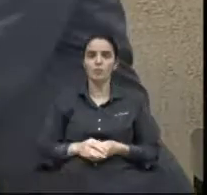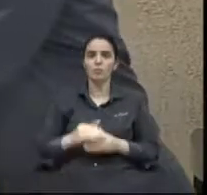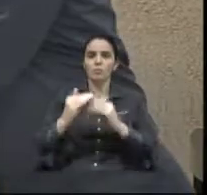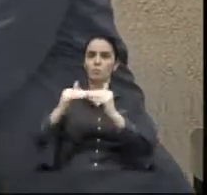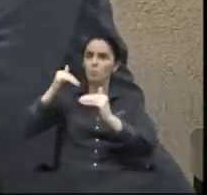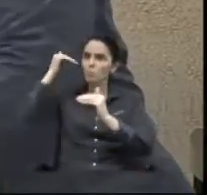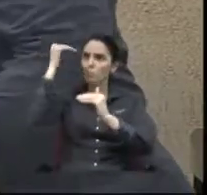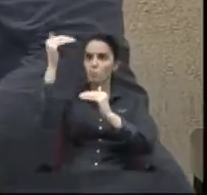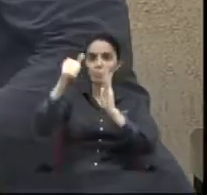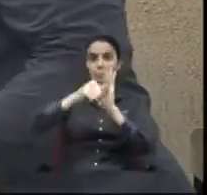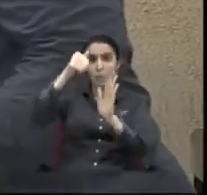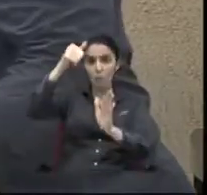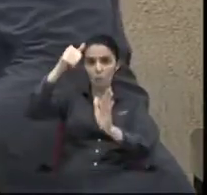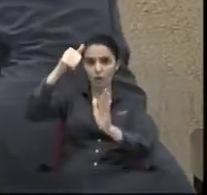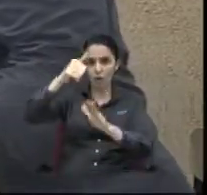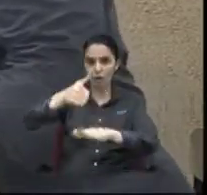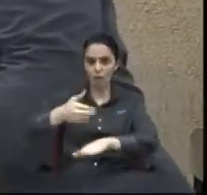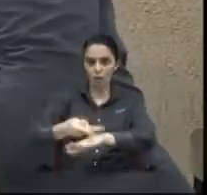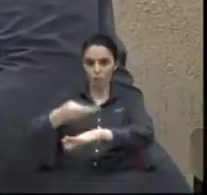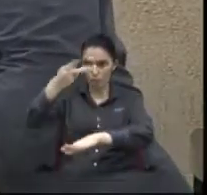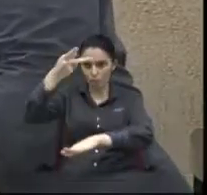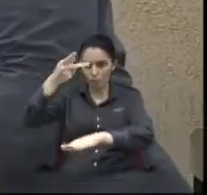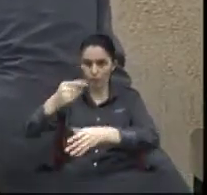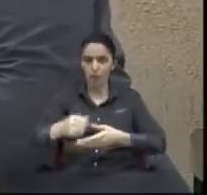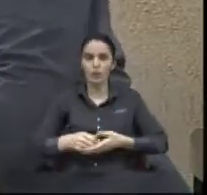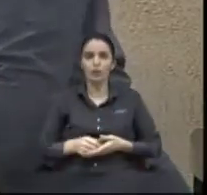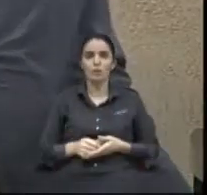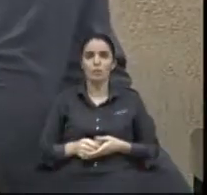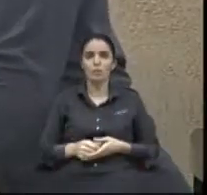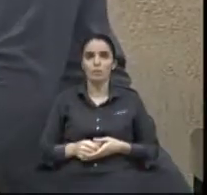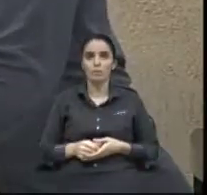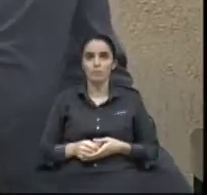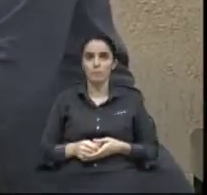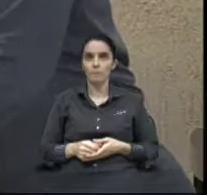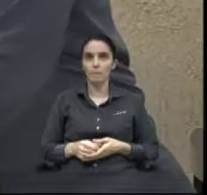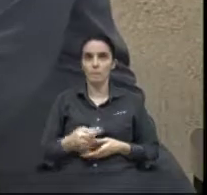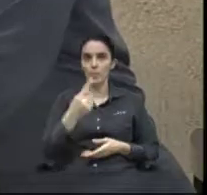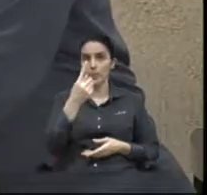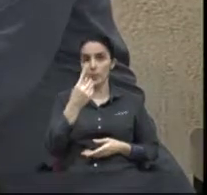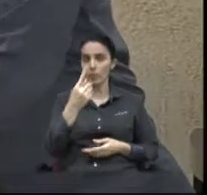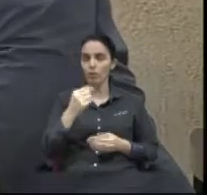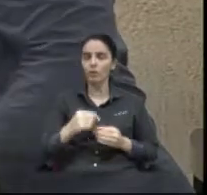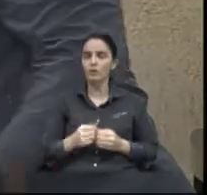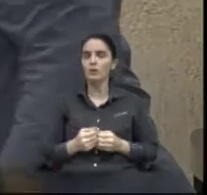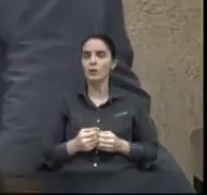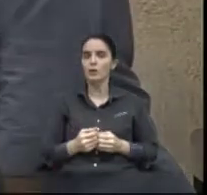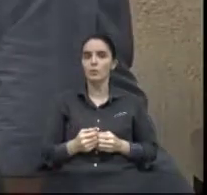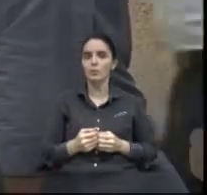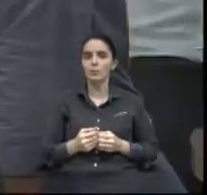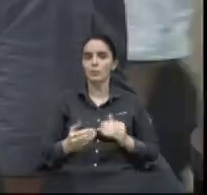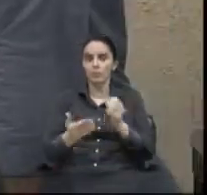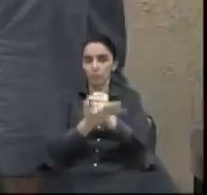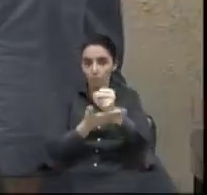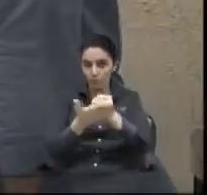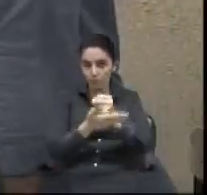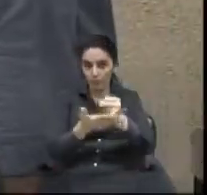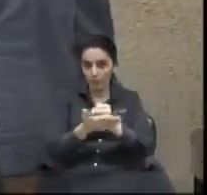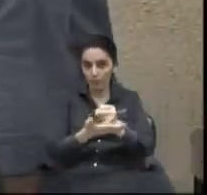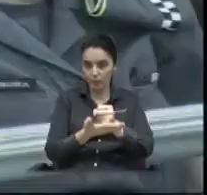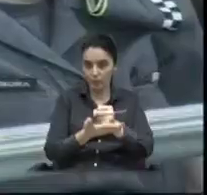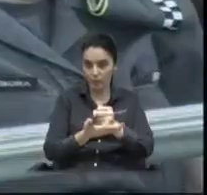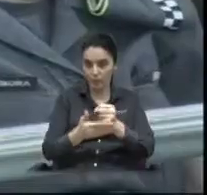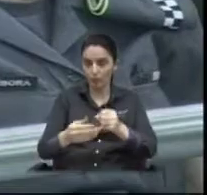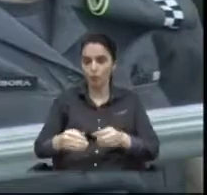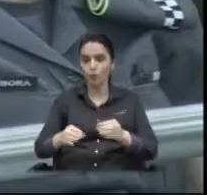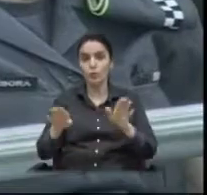módulo que é dividido em dois módulos módulo básico eo segundo específico e